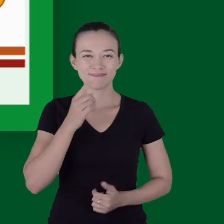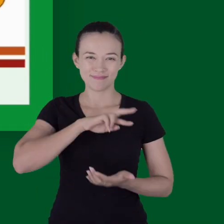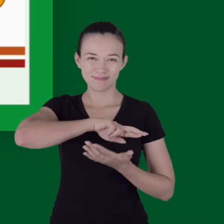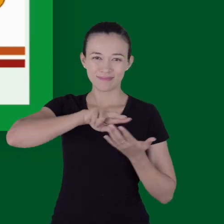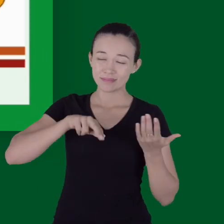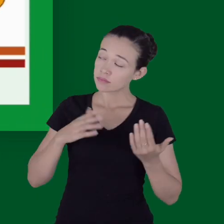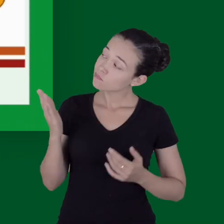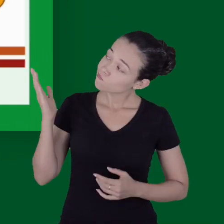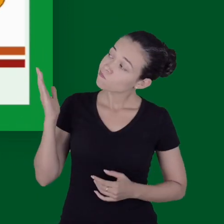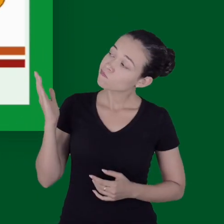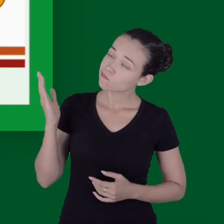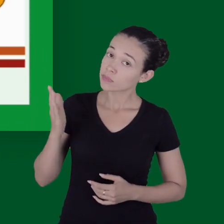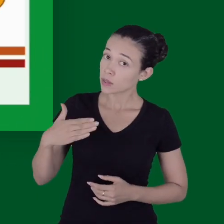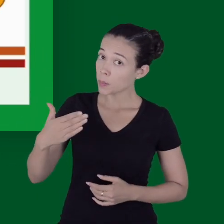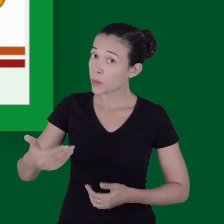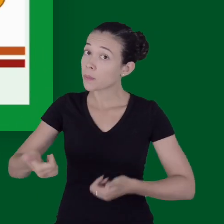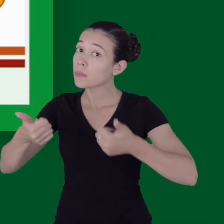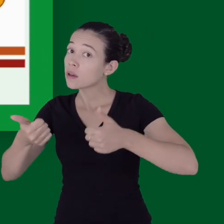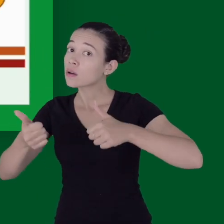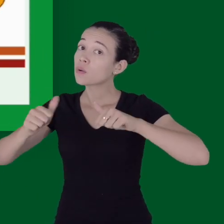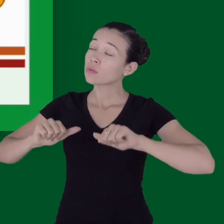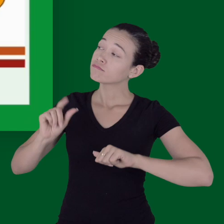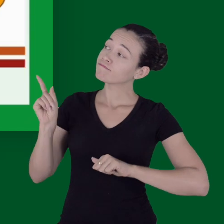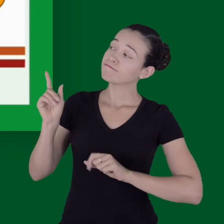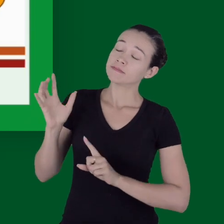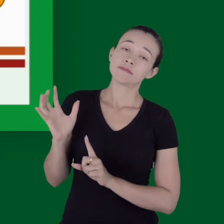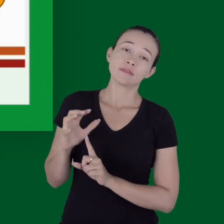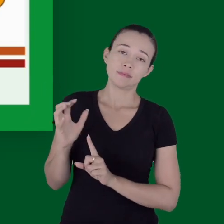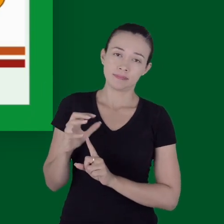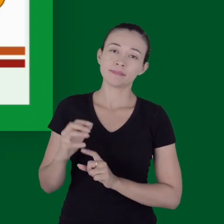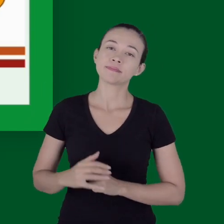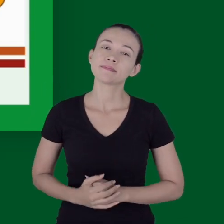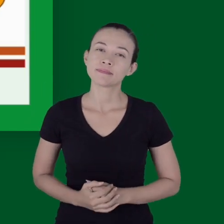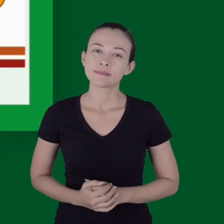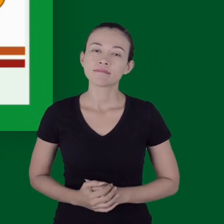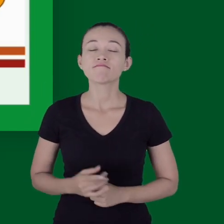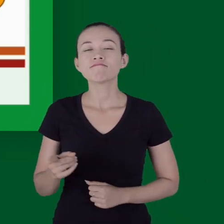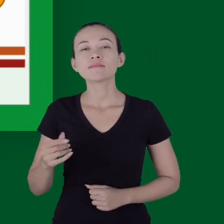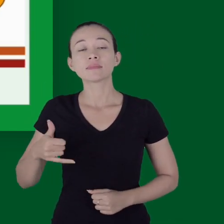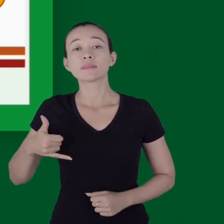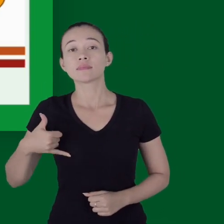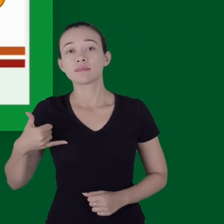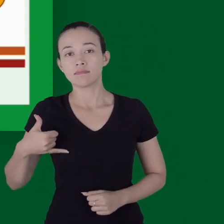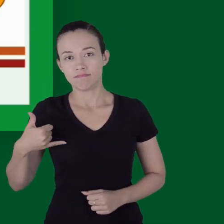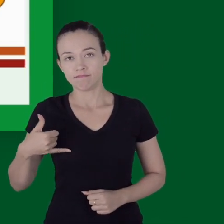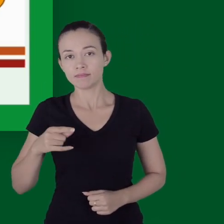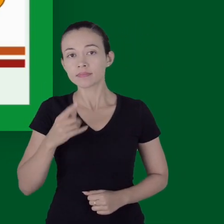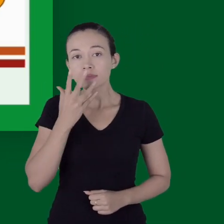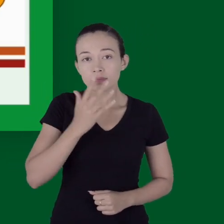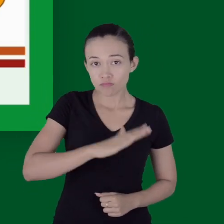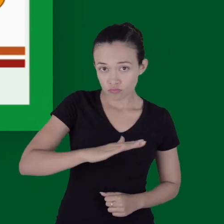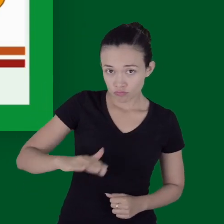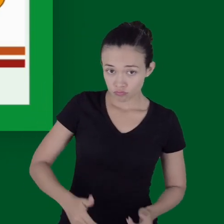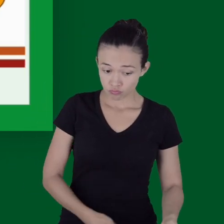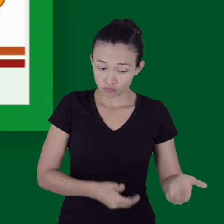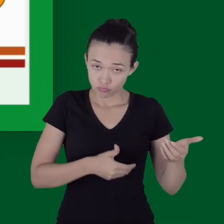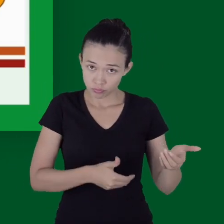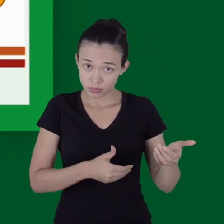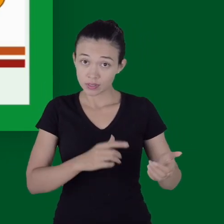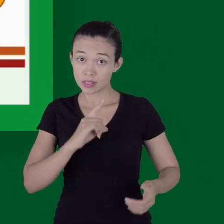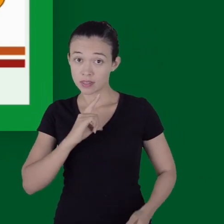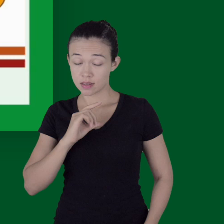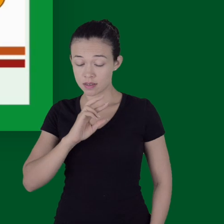E todos esses fatores influenciam no desfecho desses pacientes, né? A idade, lactentes e crianças, eles